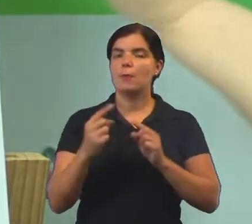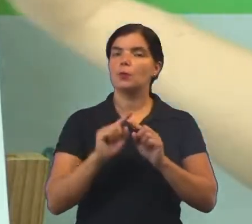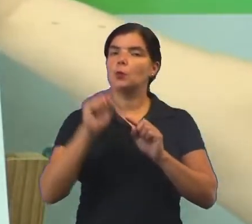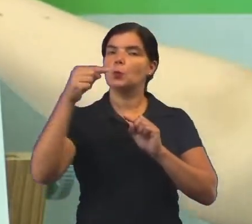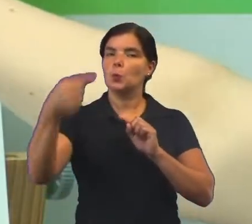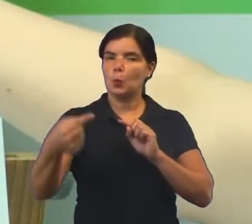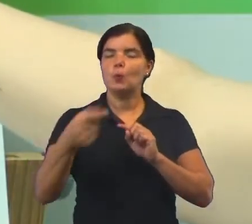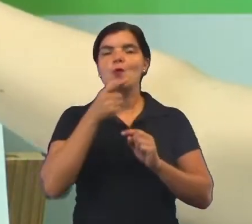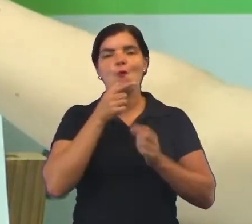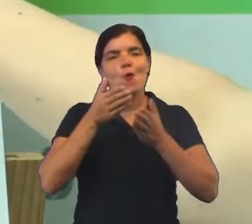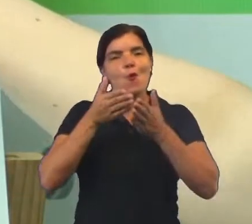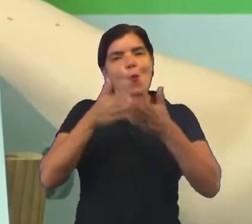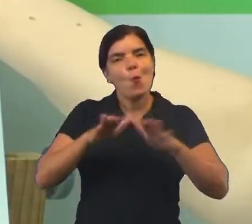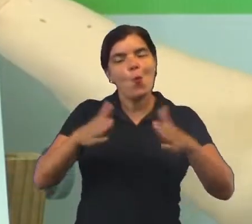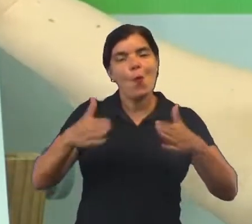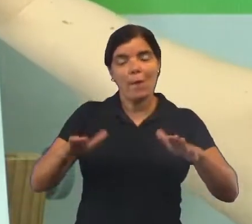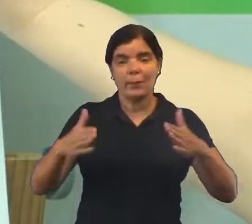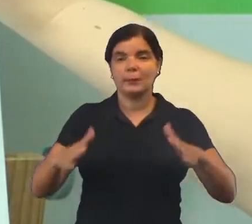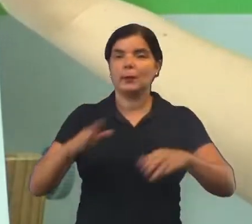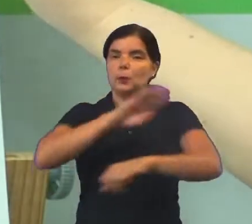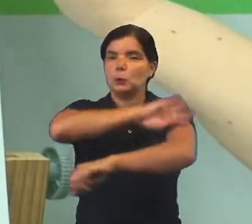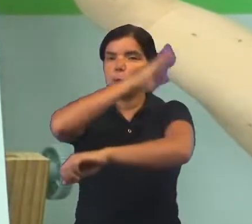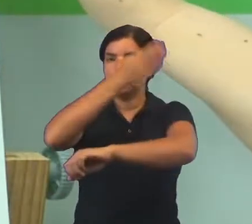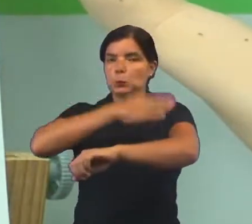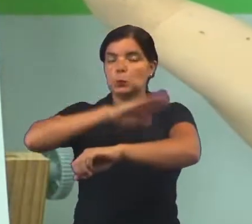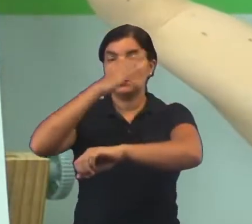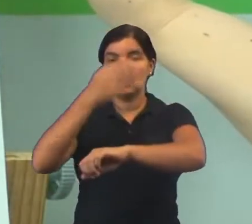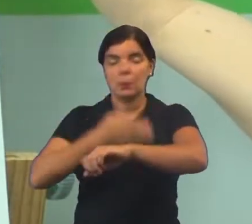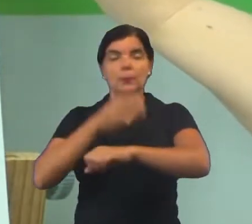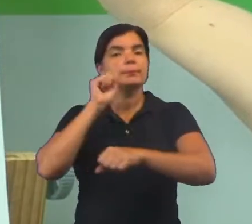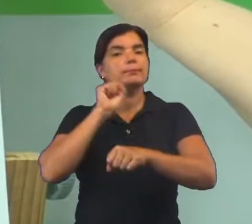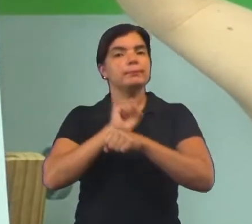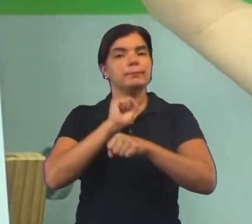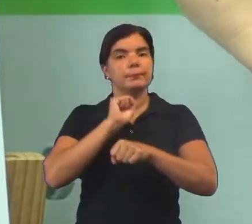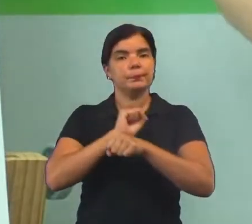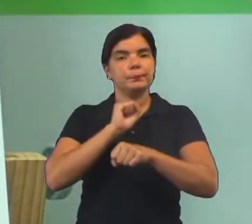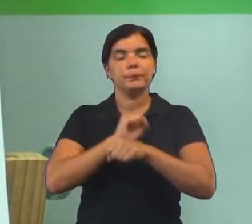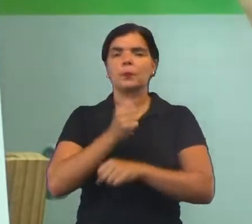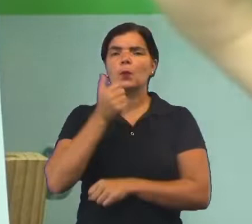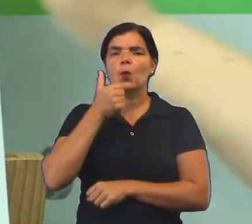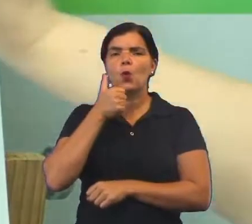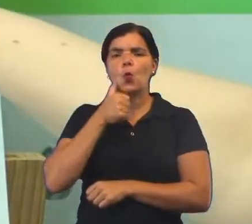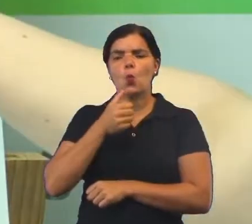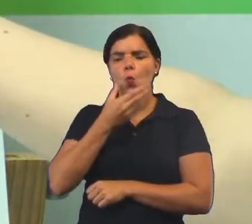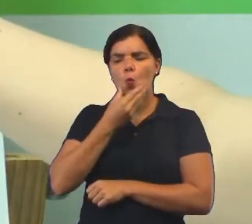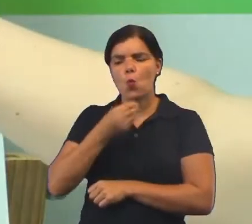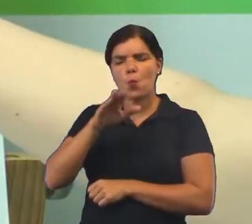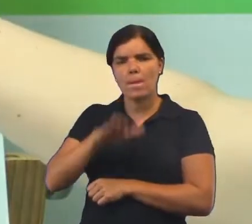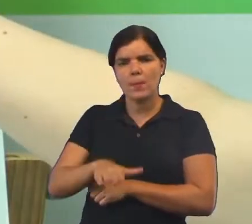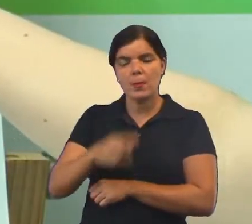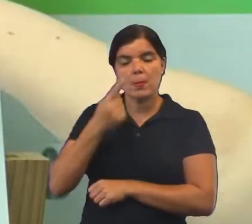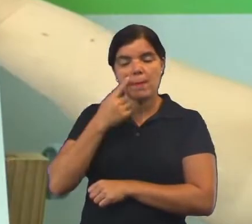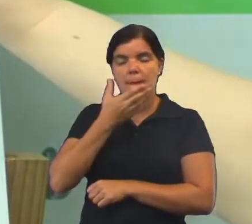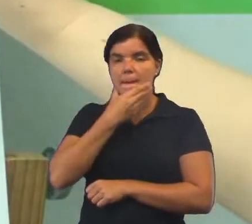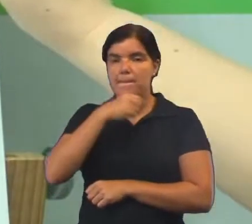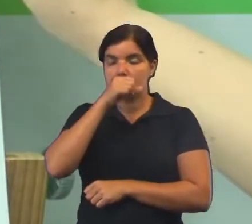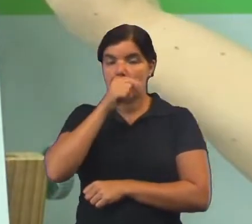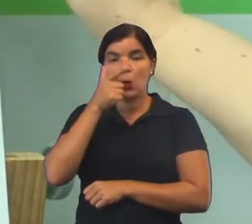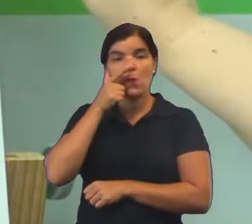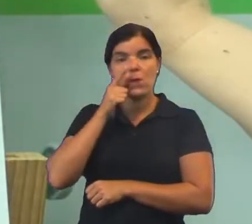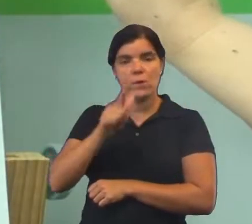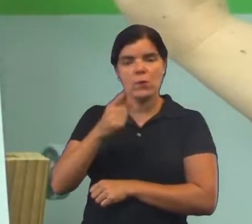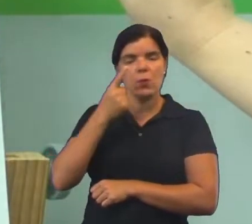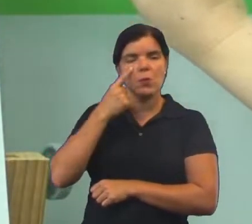do outro lado das dunas altas, esperando. Quando o menino e o pai, enfim,